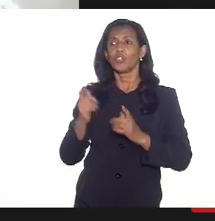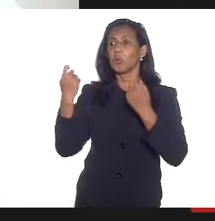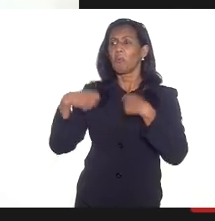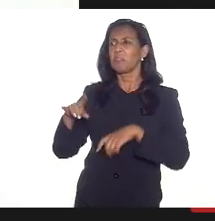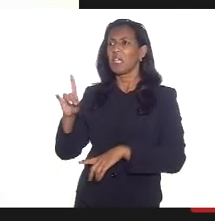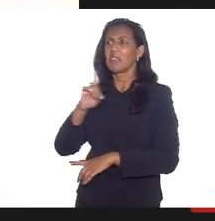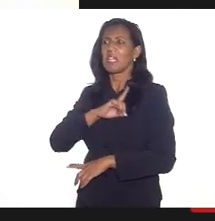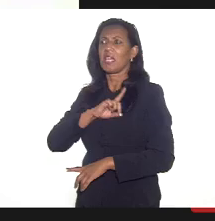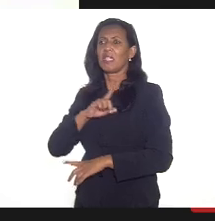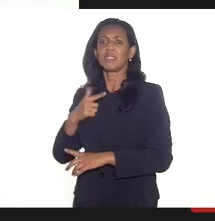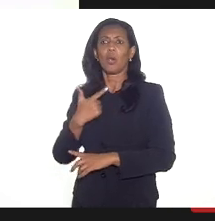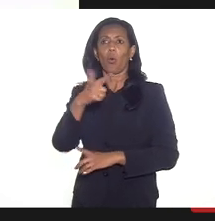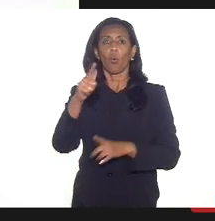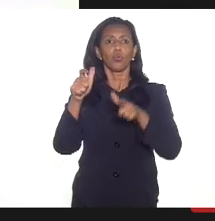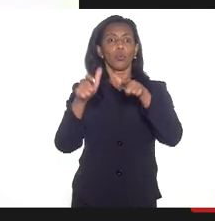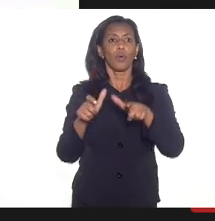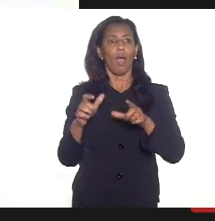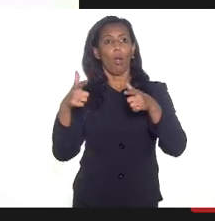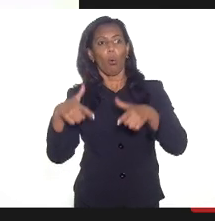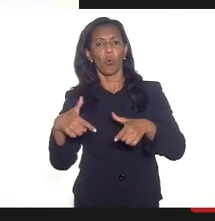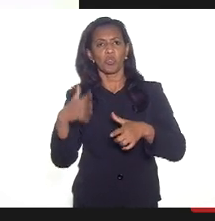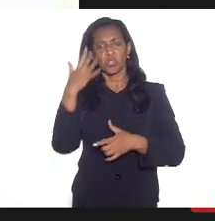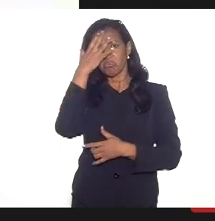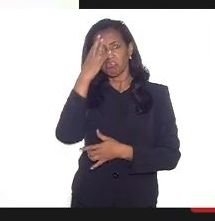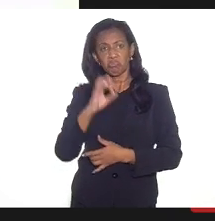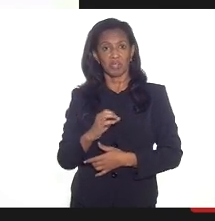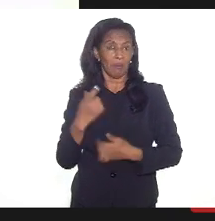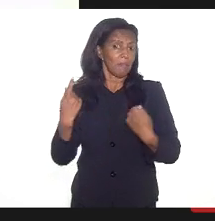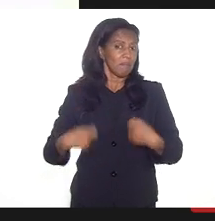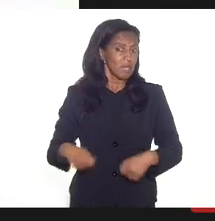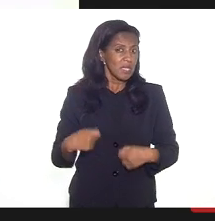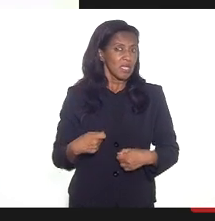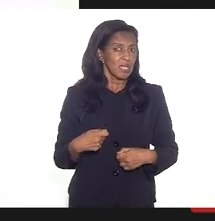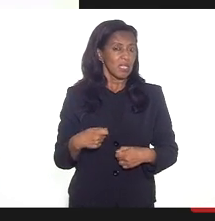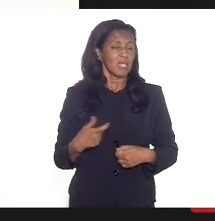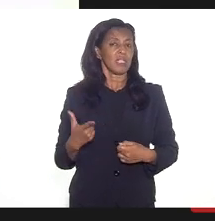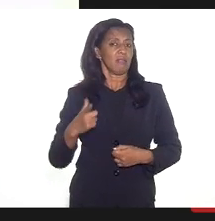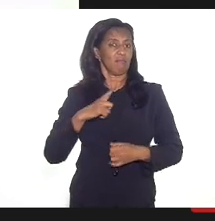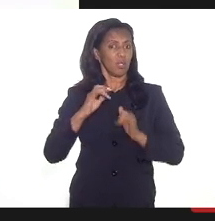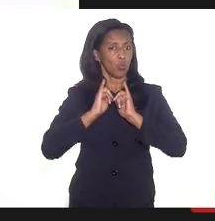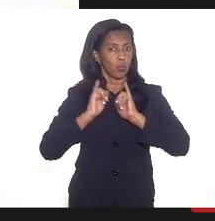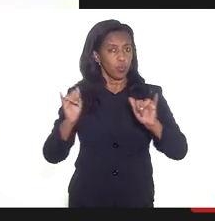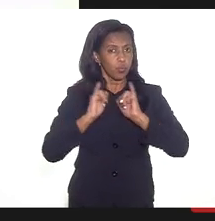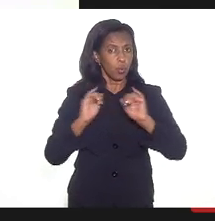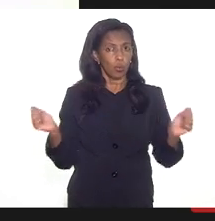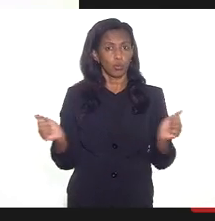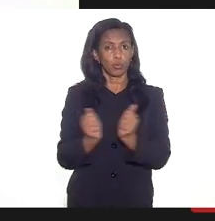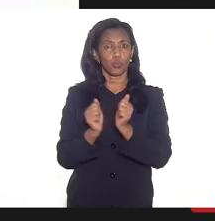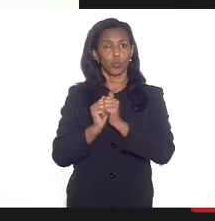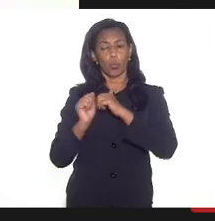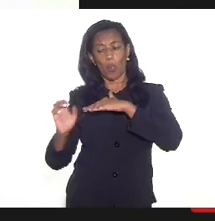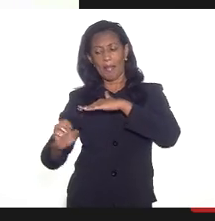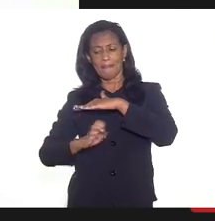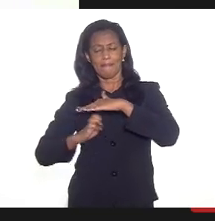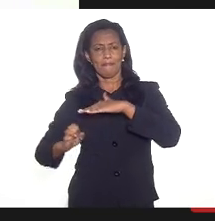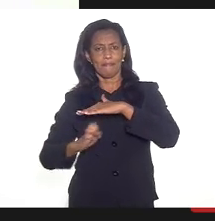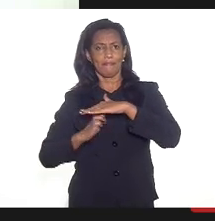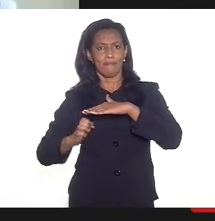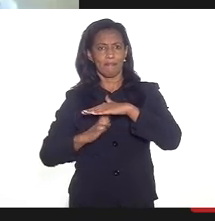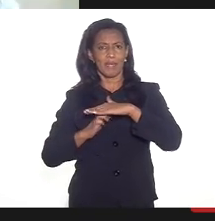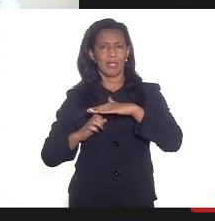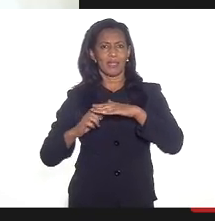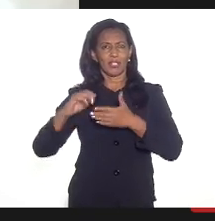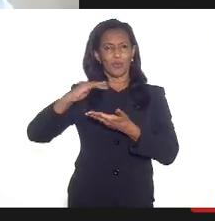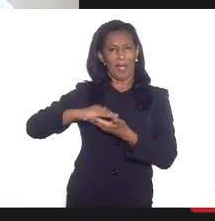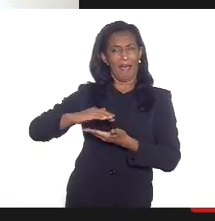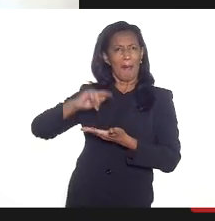delegacias. Então, precisamos, tem aquelas campanhas junto às empresas de ônibus, de botar